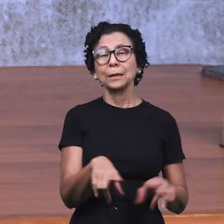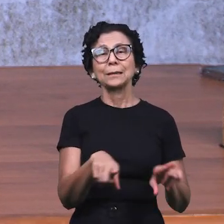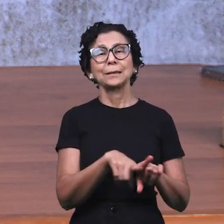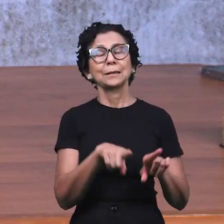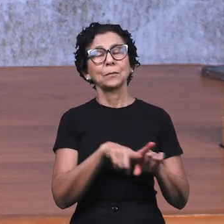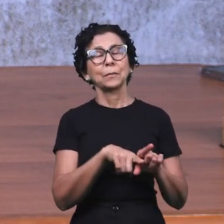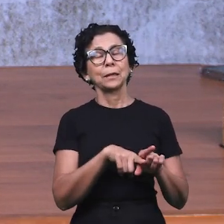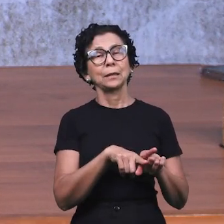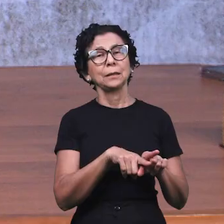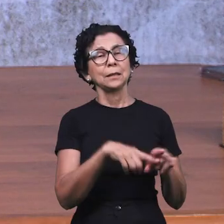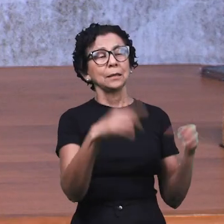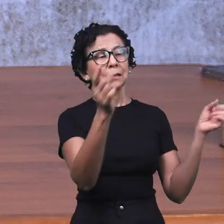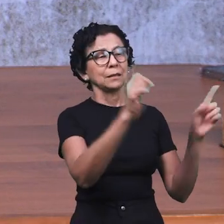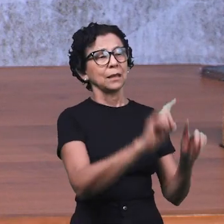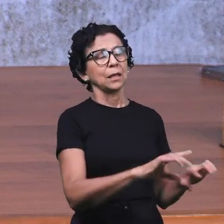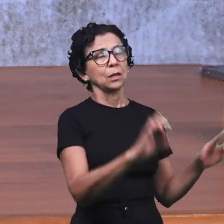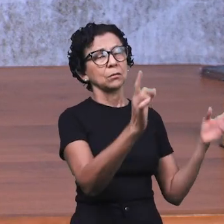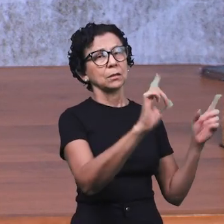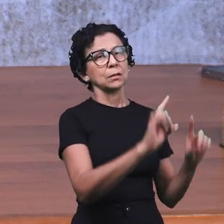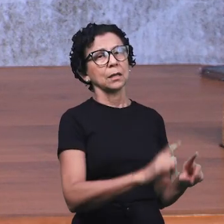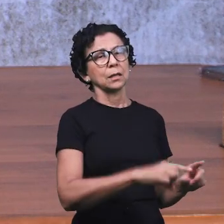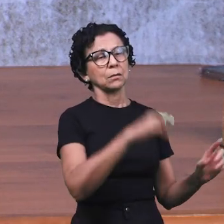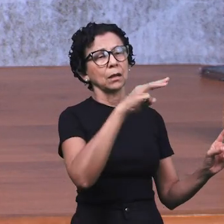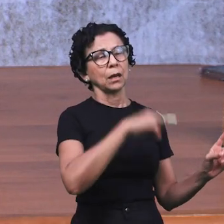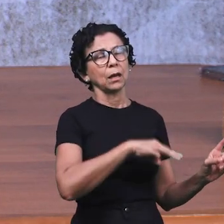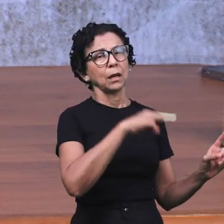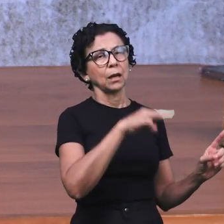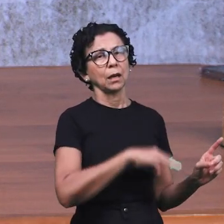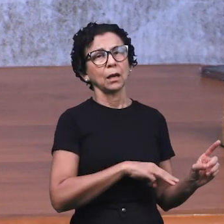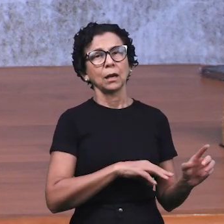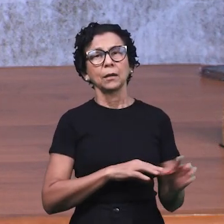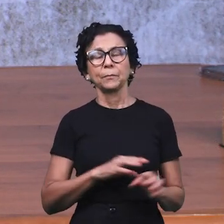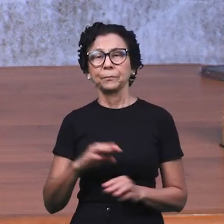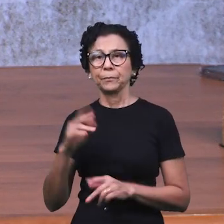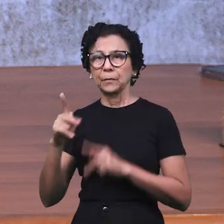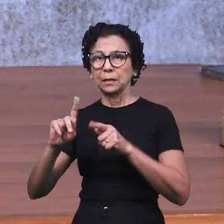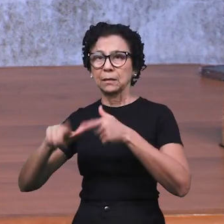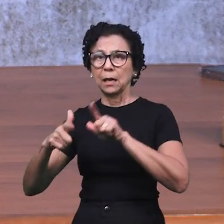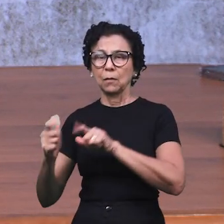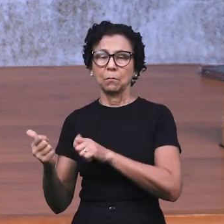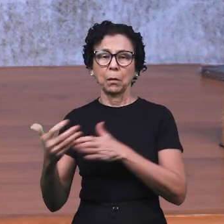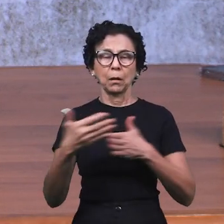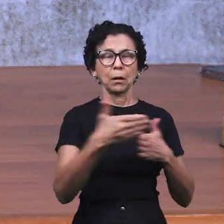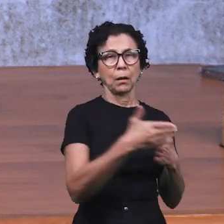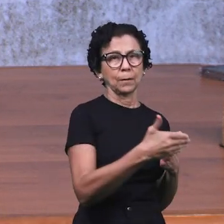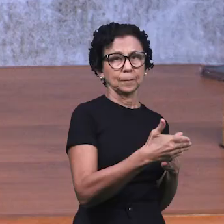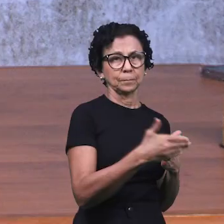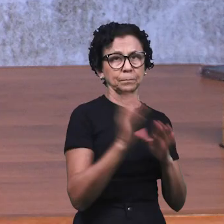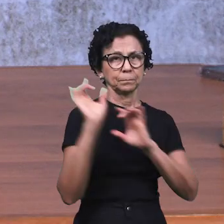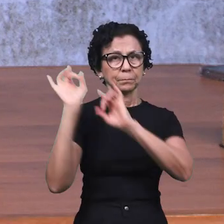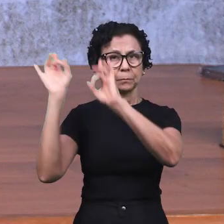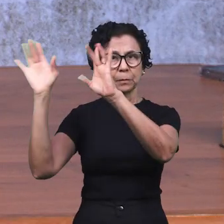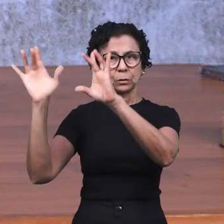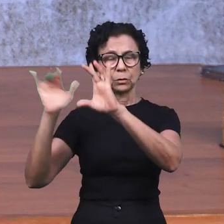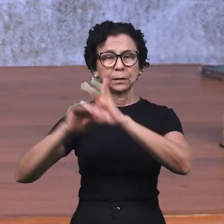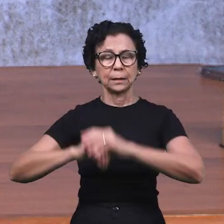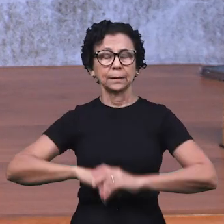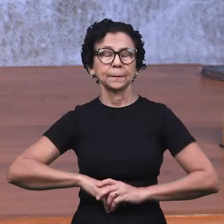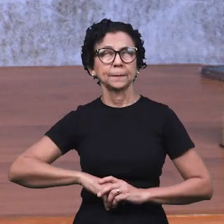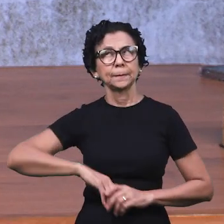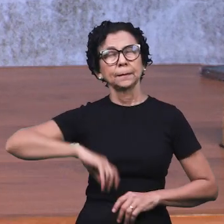filisteus e deixaram ao Senhor e não o serviram. E a ira do Senhor se acendeu contra Israel